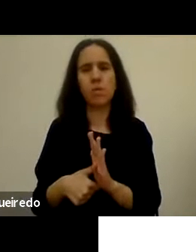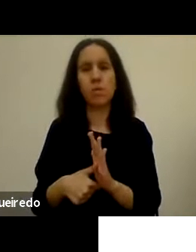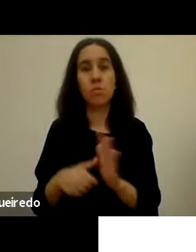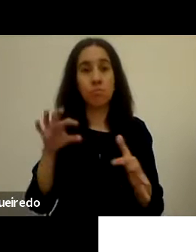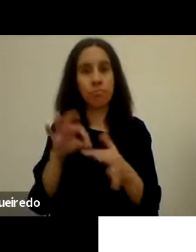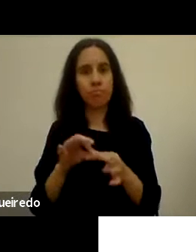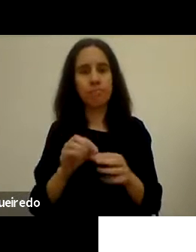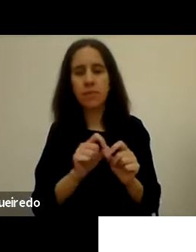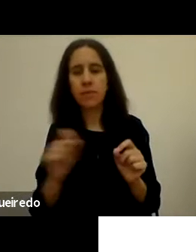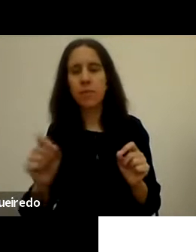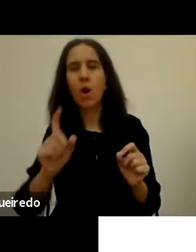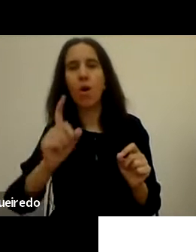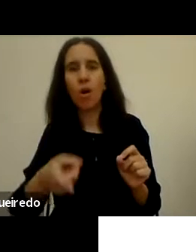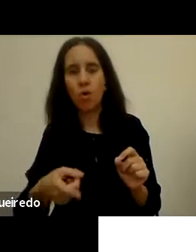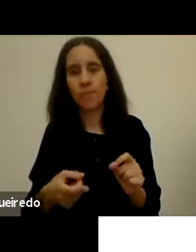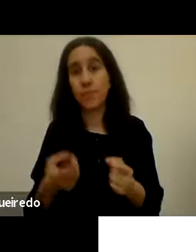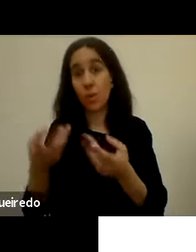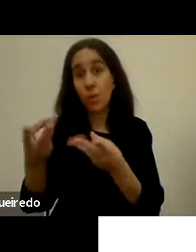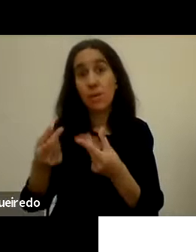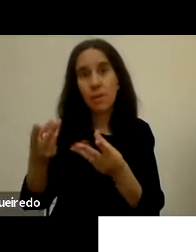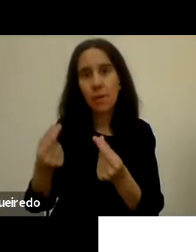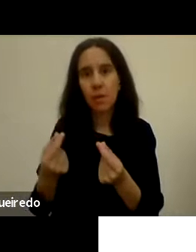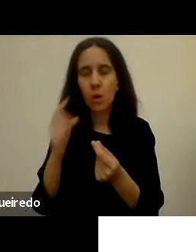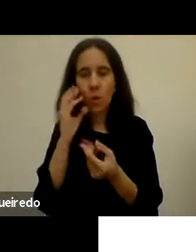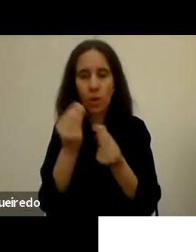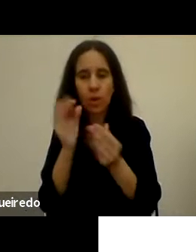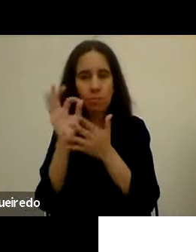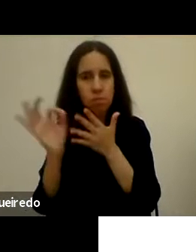que é definido, do orçamento, dos parâmetros de qualidade ativa.